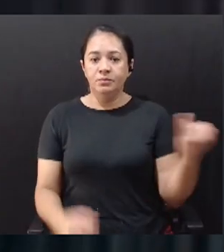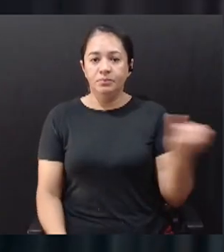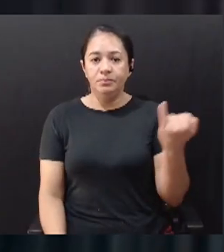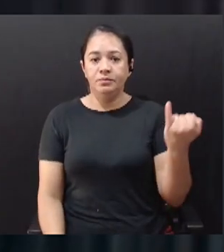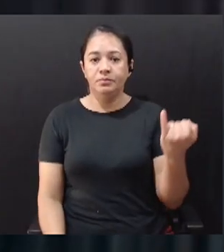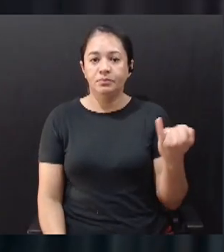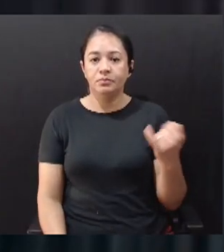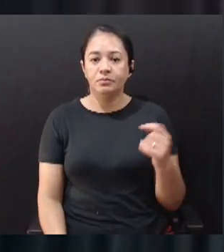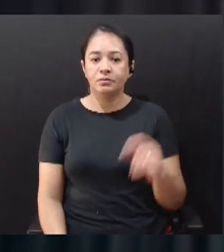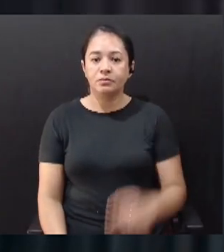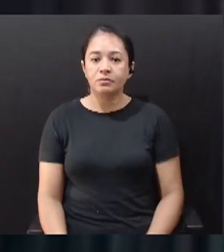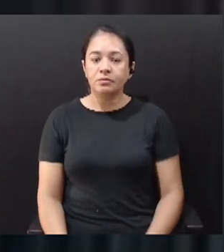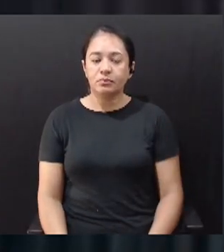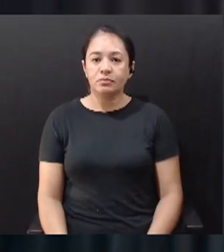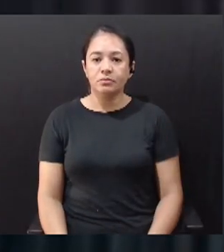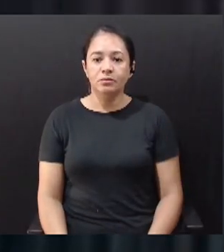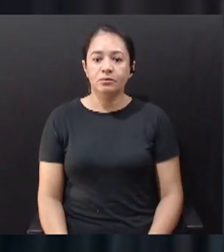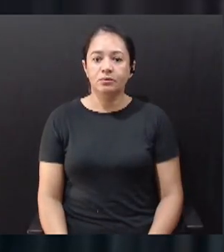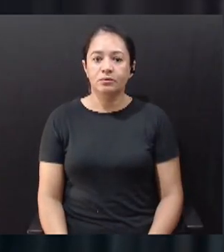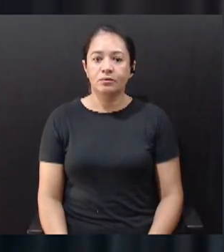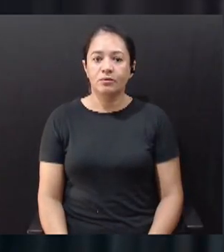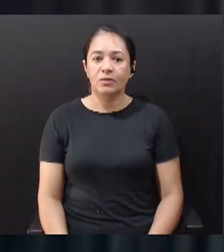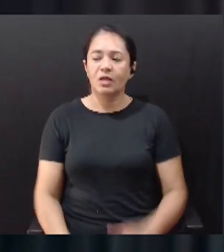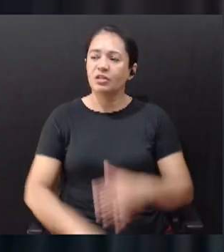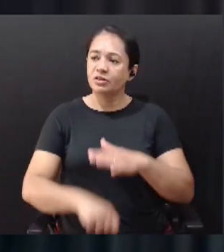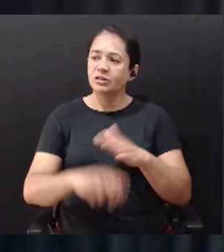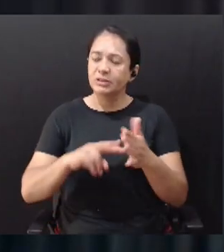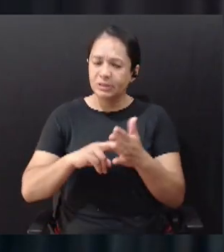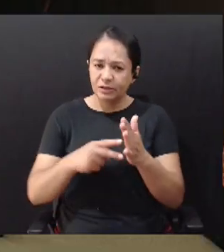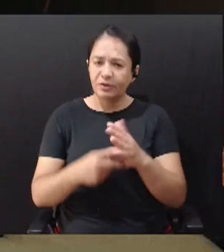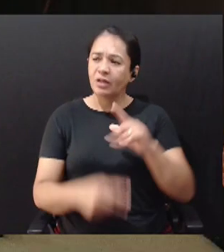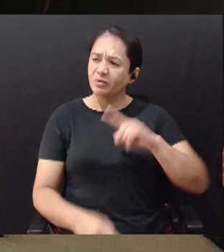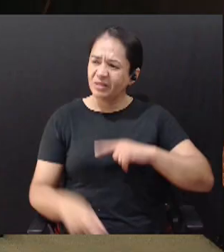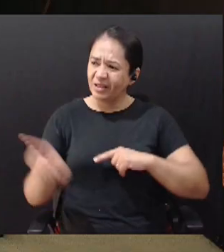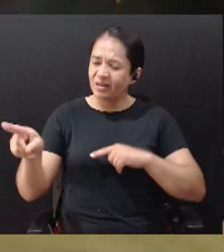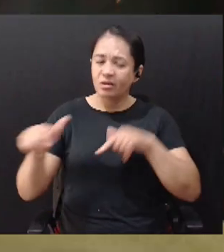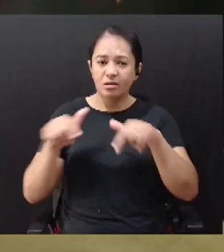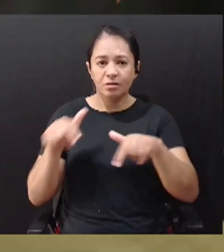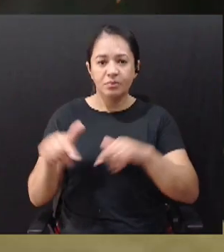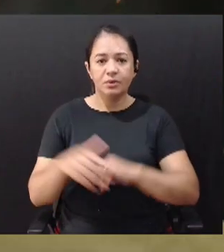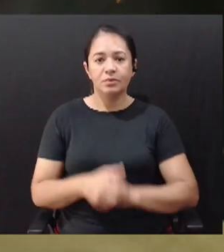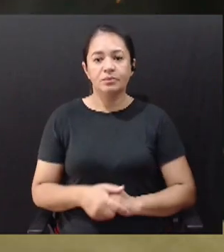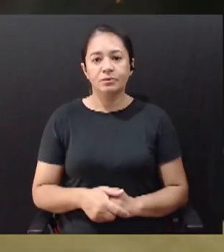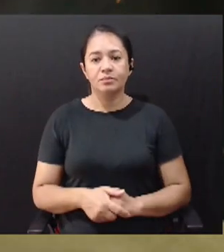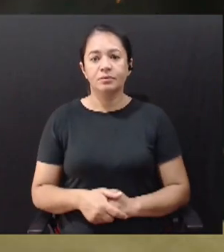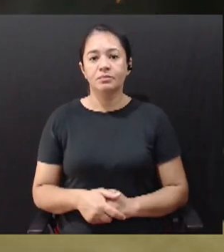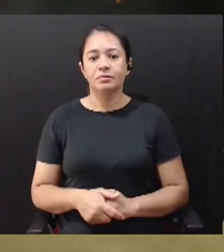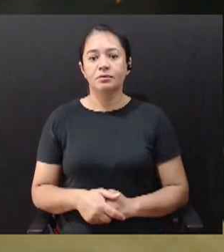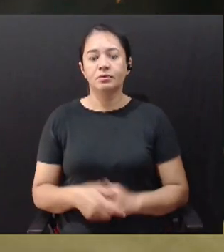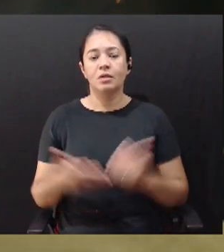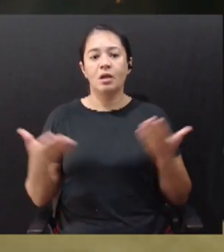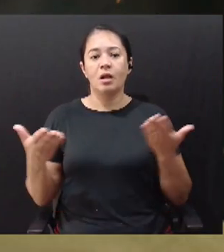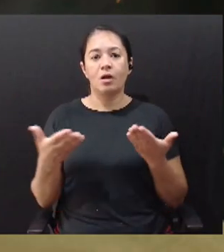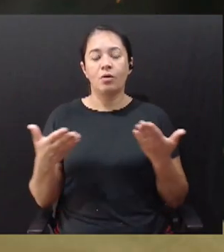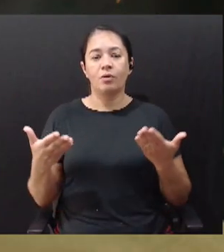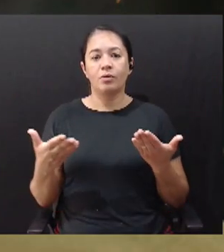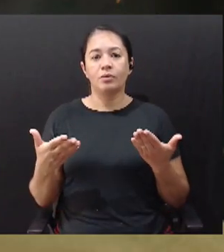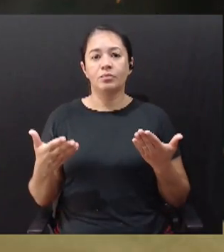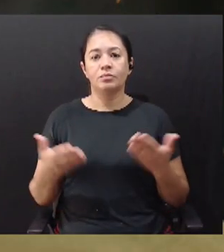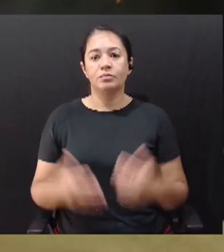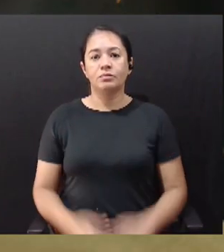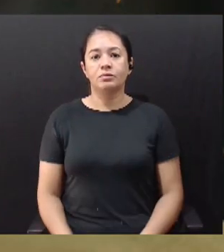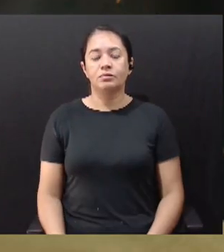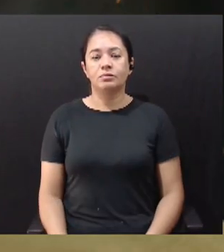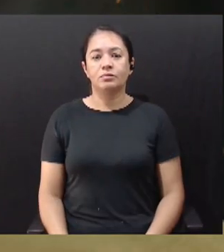de fato tá fazendo sentido aquele trabalho, né. Exatamente. Agora, Daniela, sobre essa questão